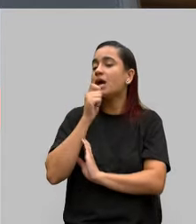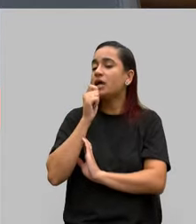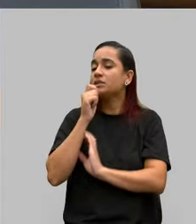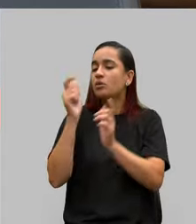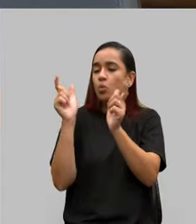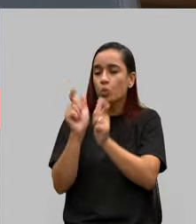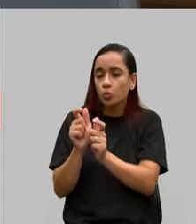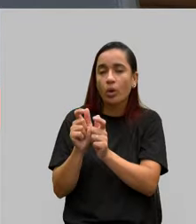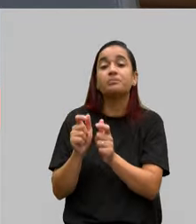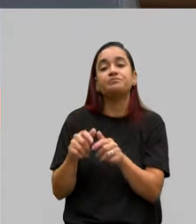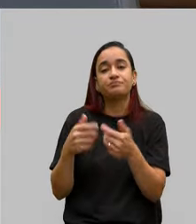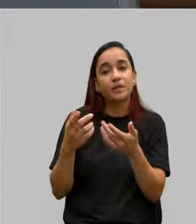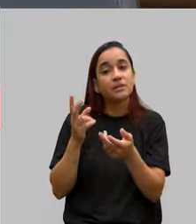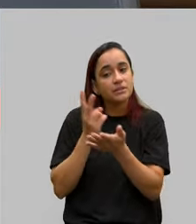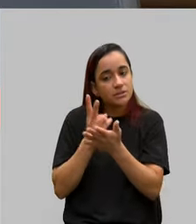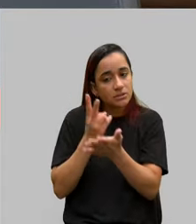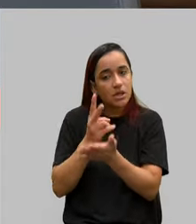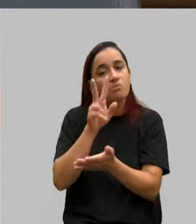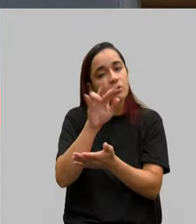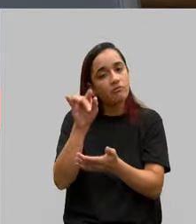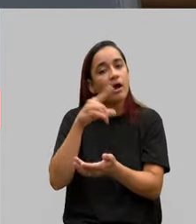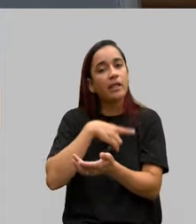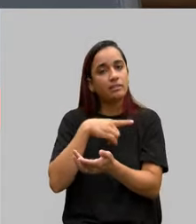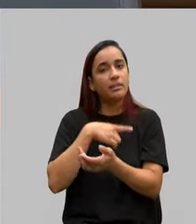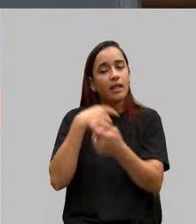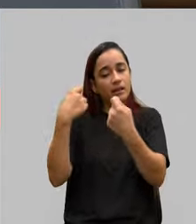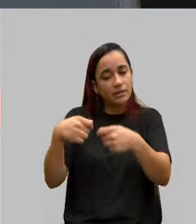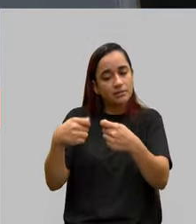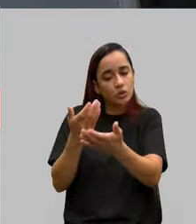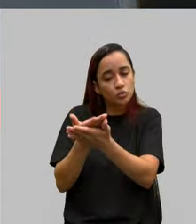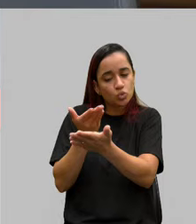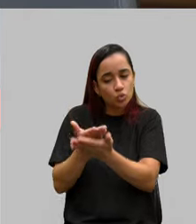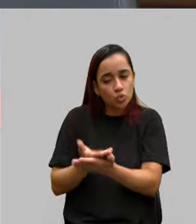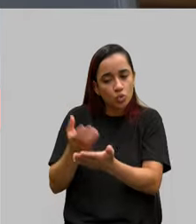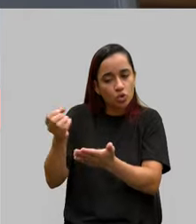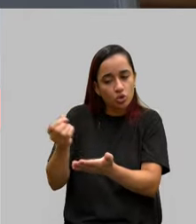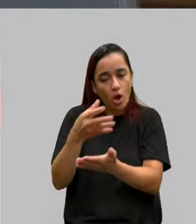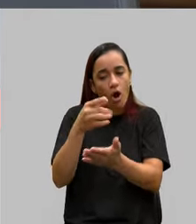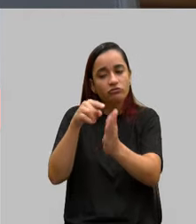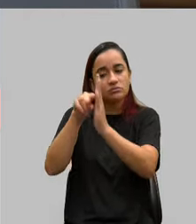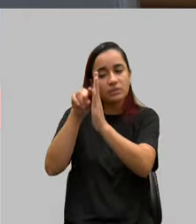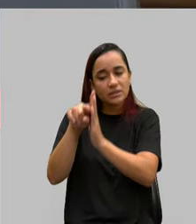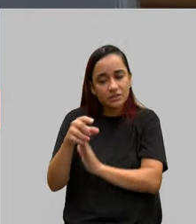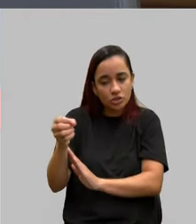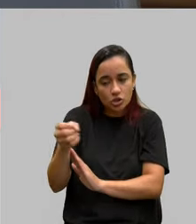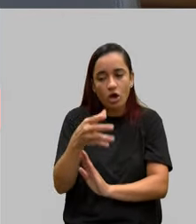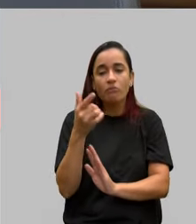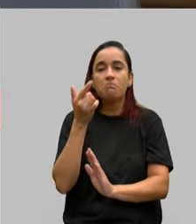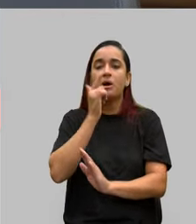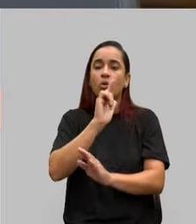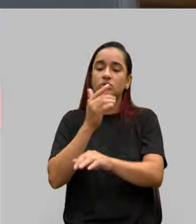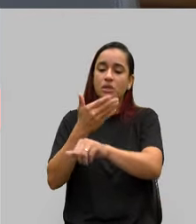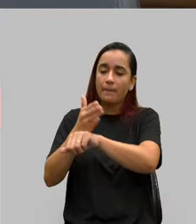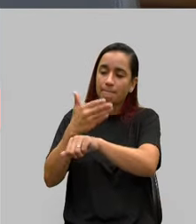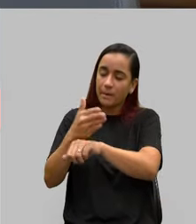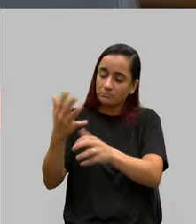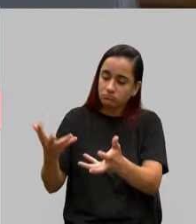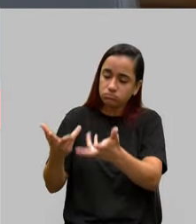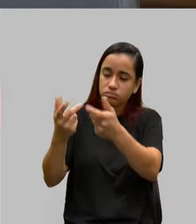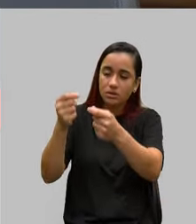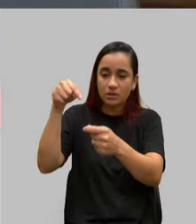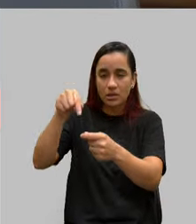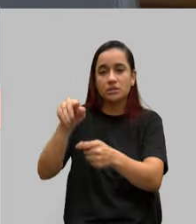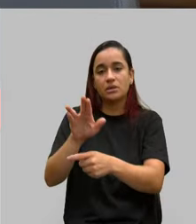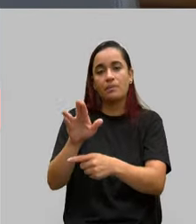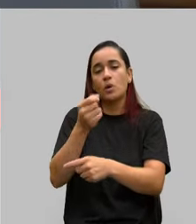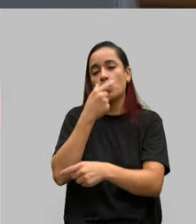né sempre haverá a necessidade de novos estudos para novas aplicações dessa medicamento